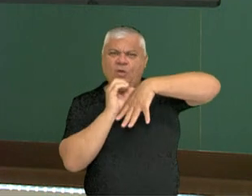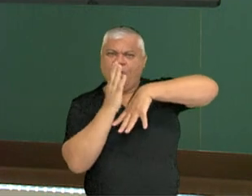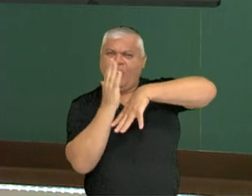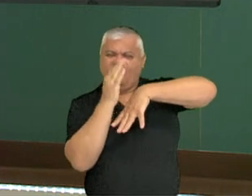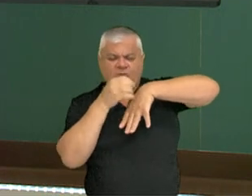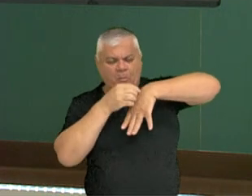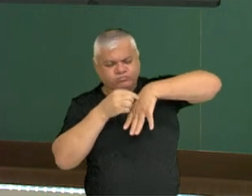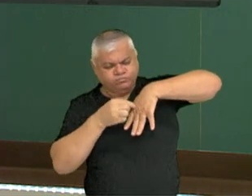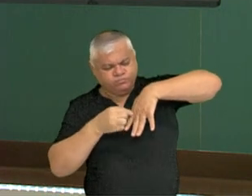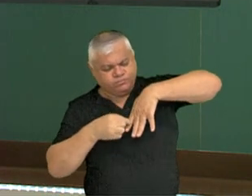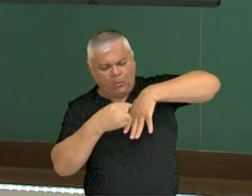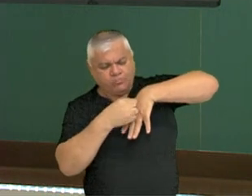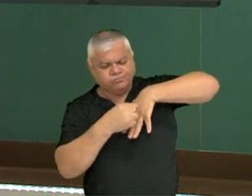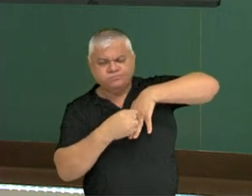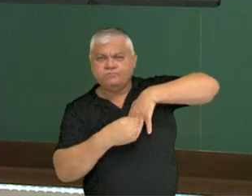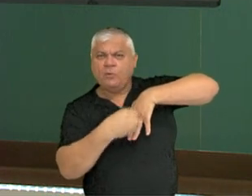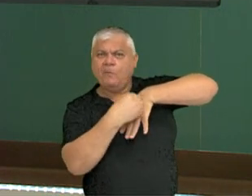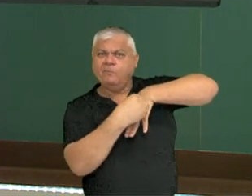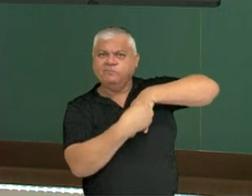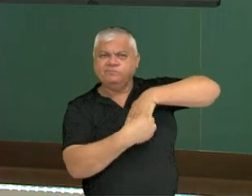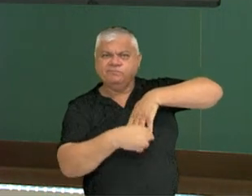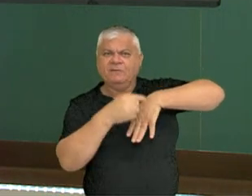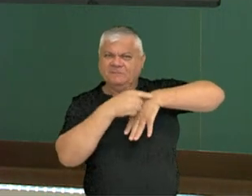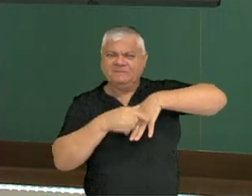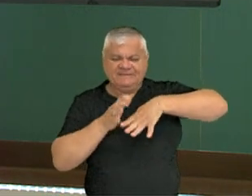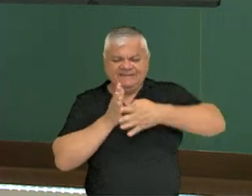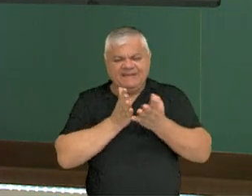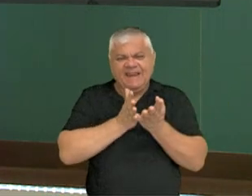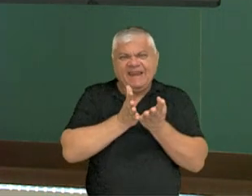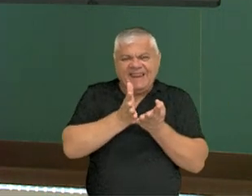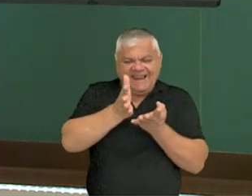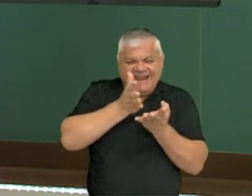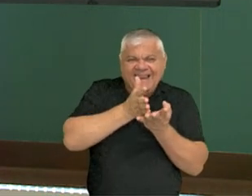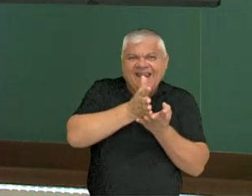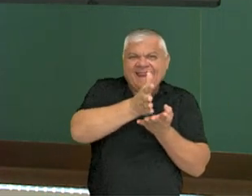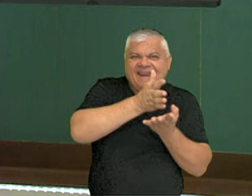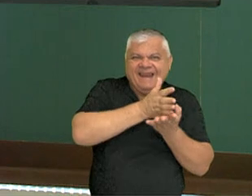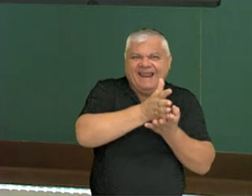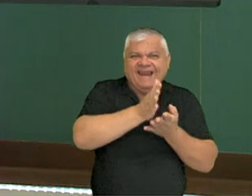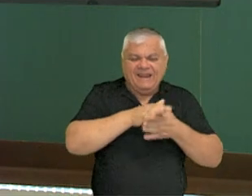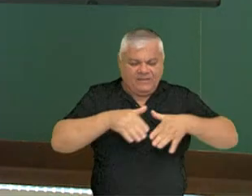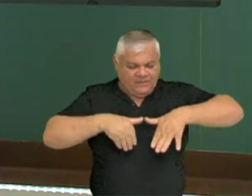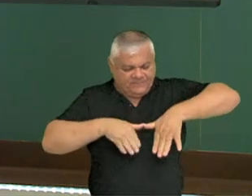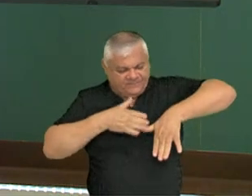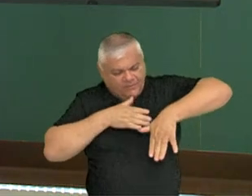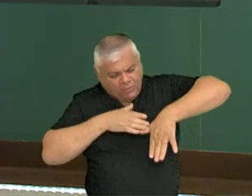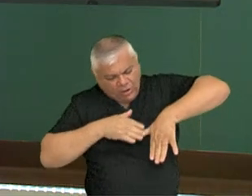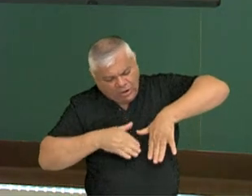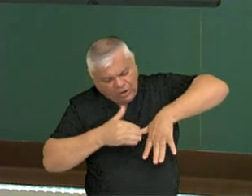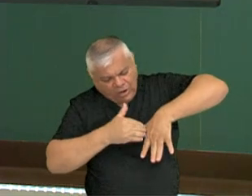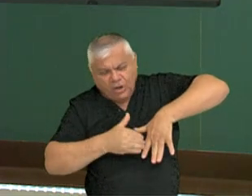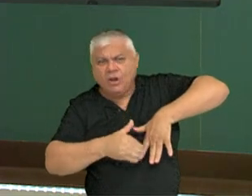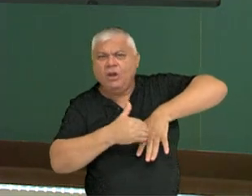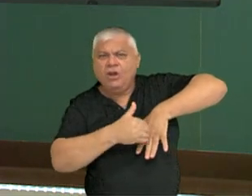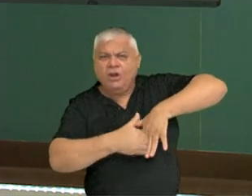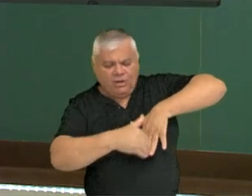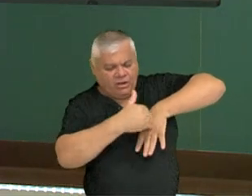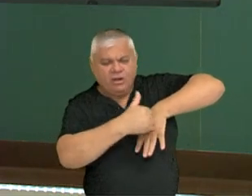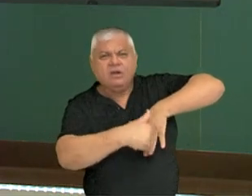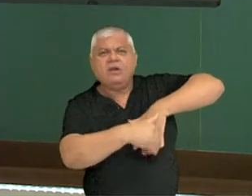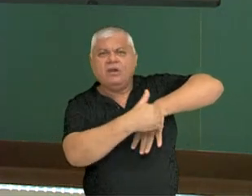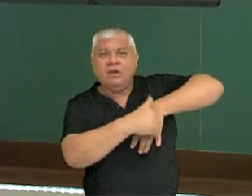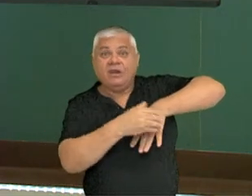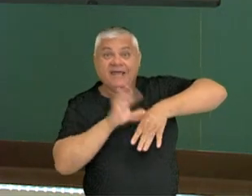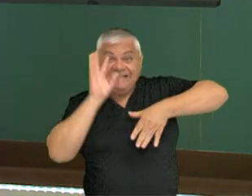deles. A gente chama essa ramificação dos brônquios de bronquíolos. Então, eles estão dentro